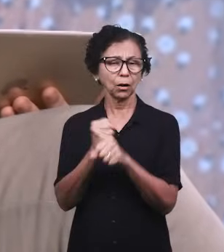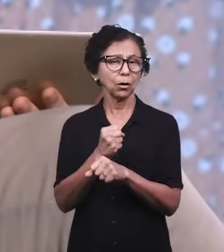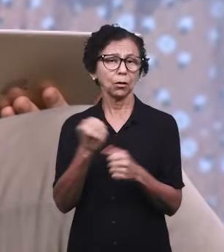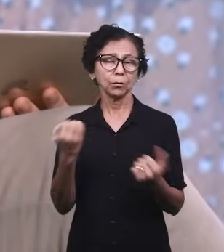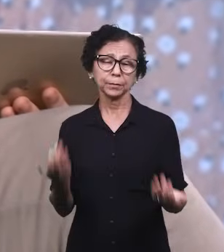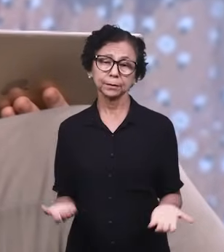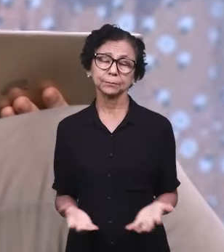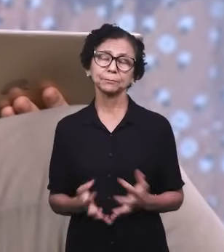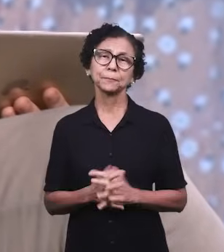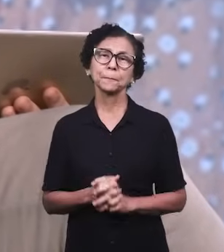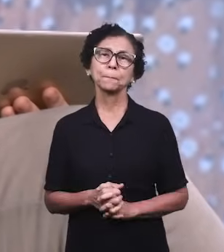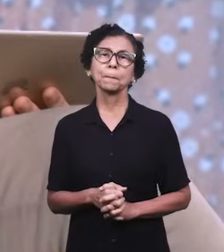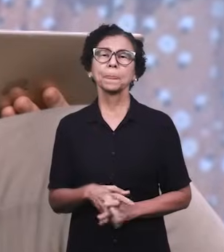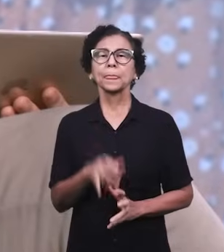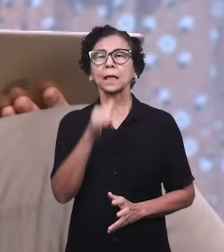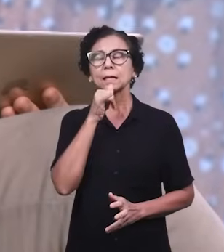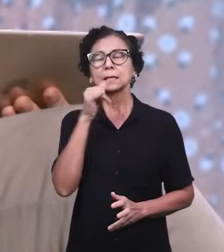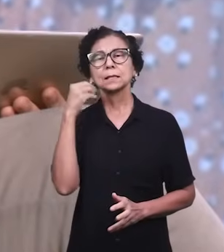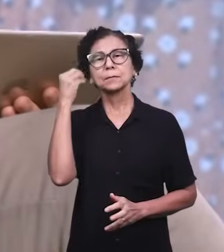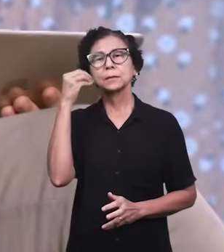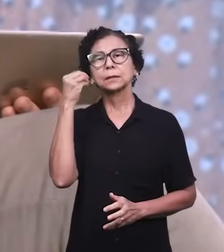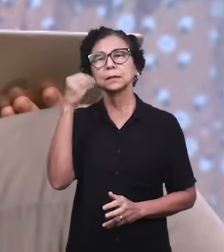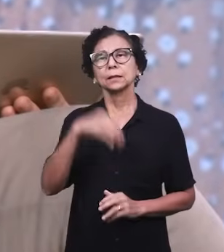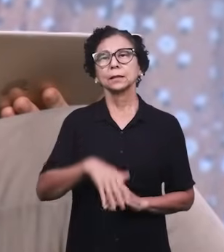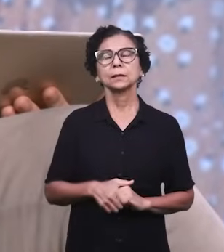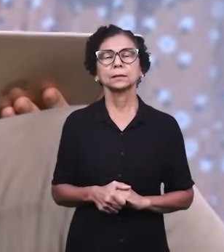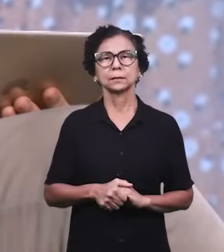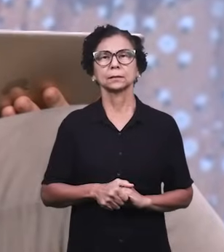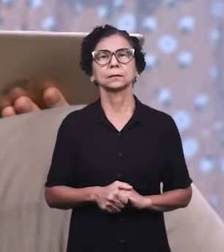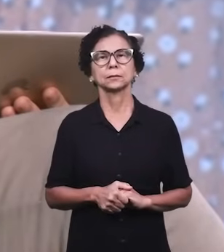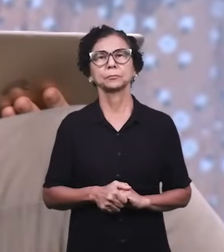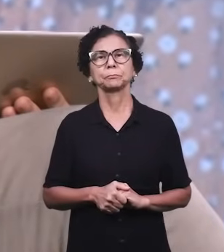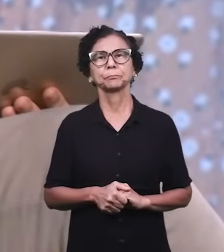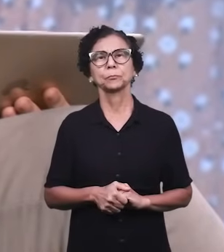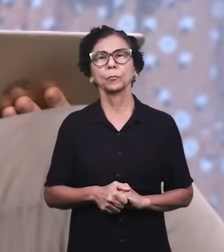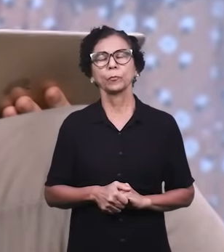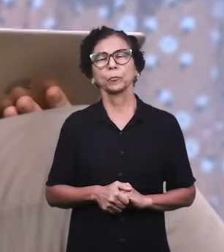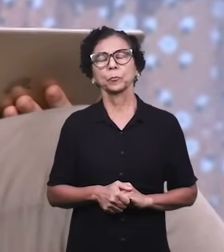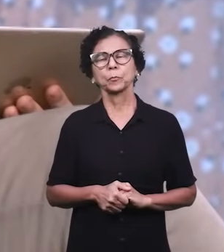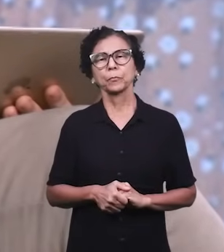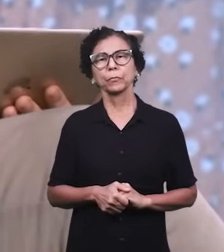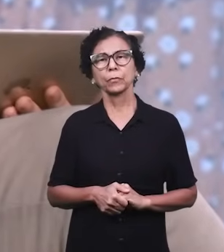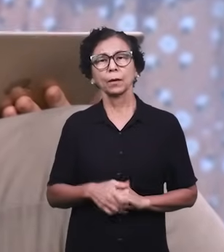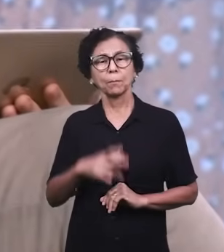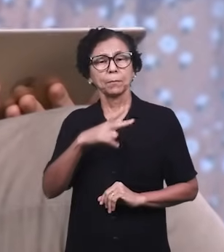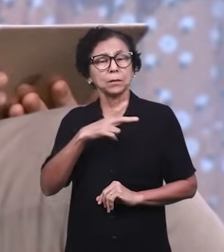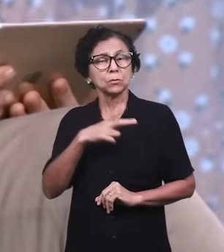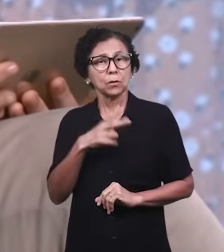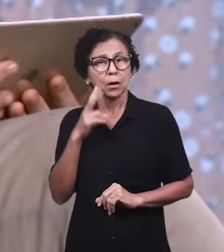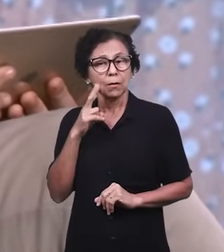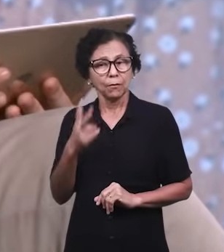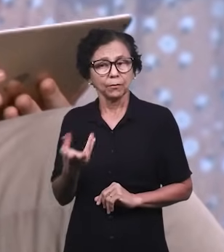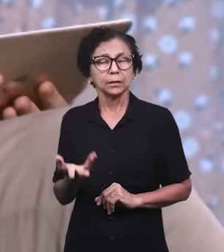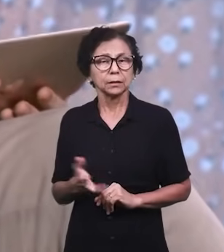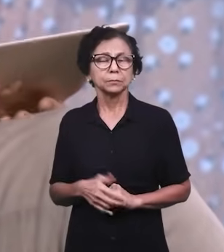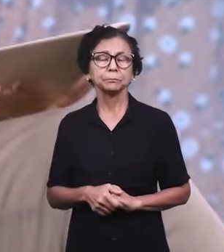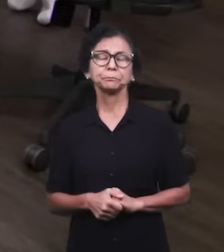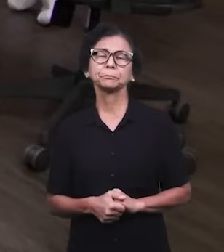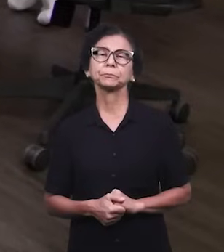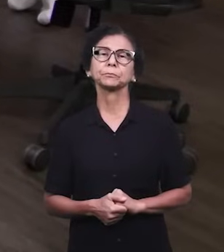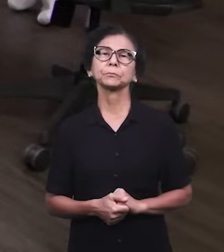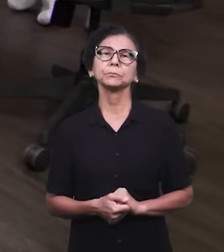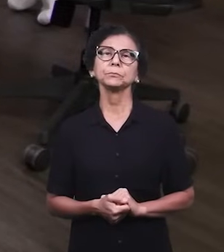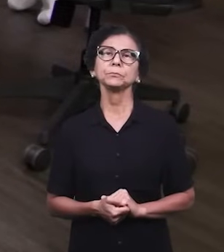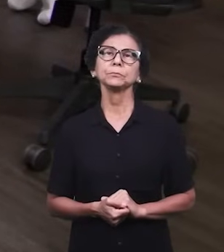tive essa experiência como pastor de uma igreja. Está lá a igreja até hoje como prova disso. Uhum. Então esse é que é o objetivo principal do Senhor. Né? Glória a